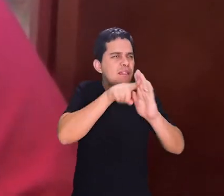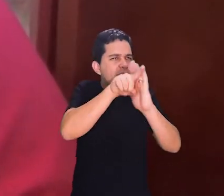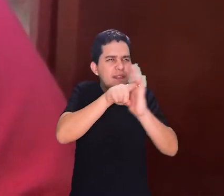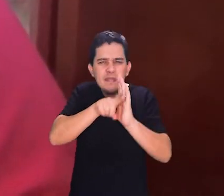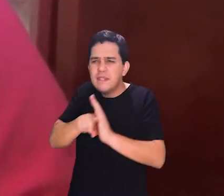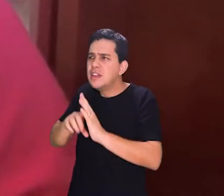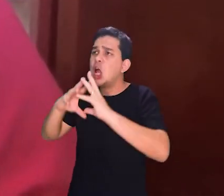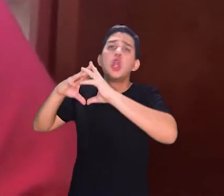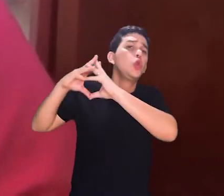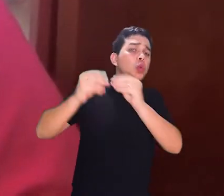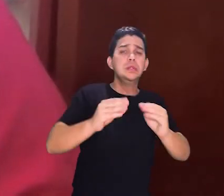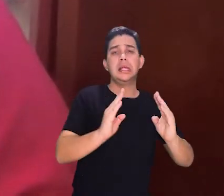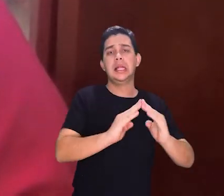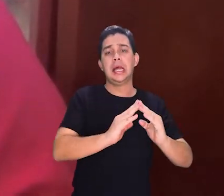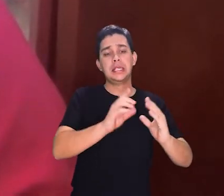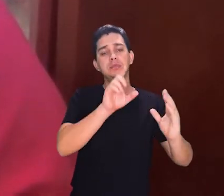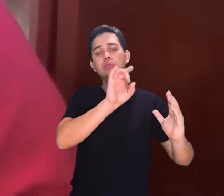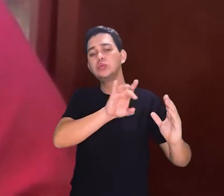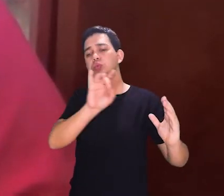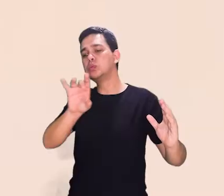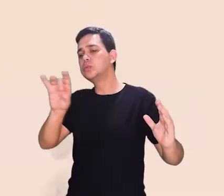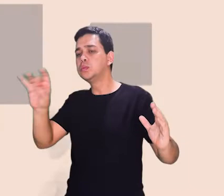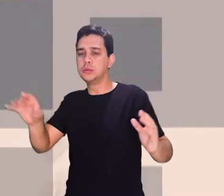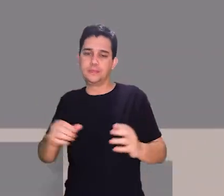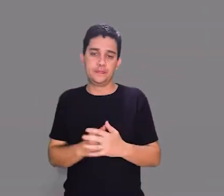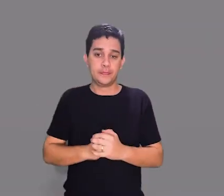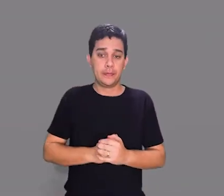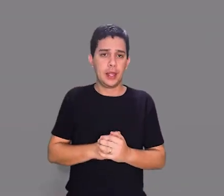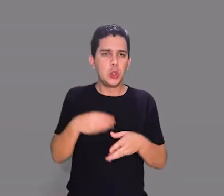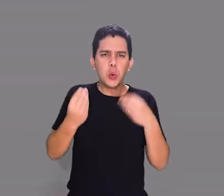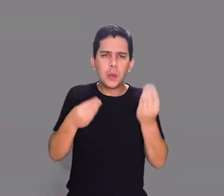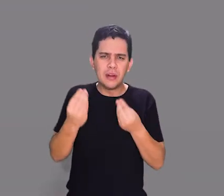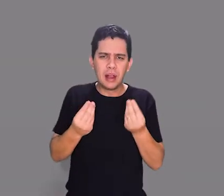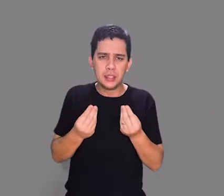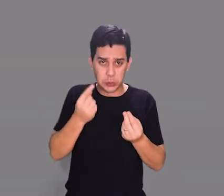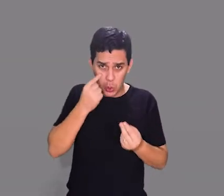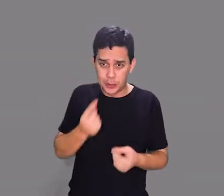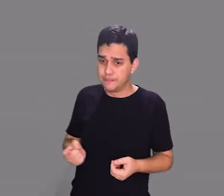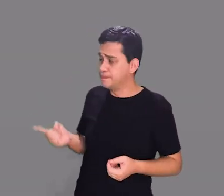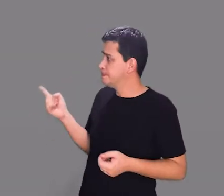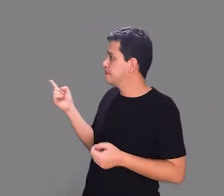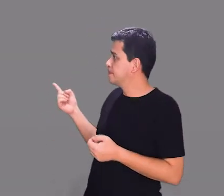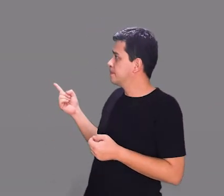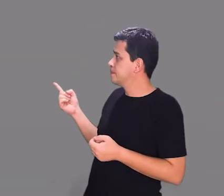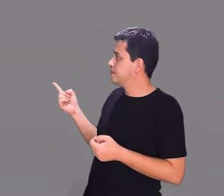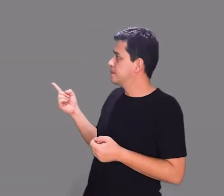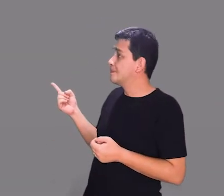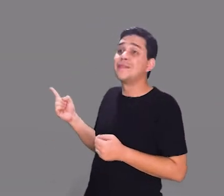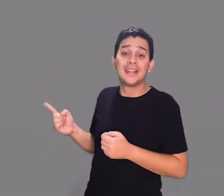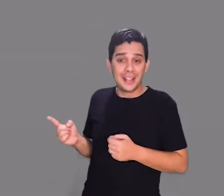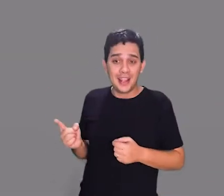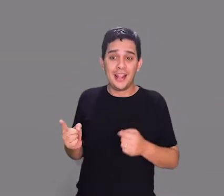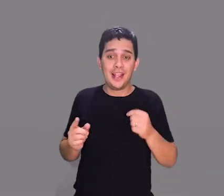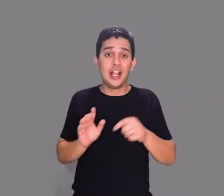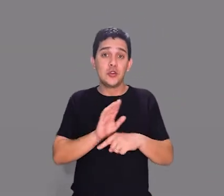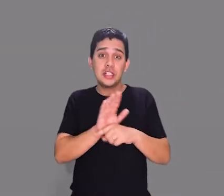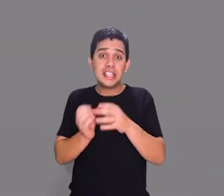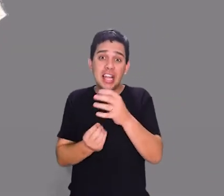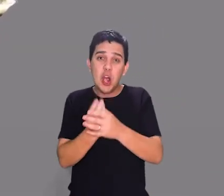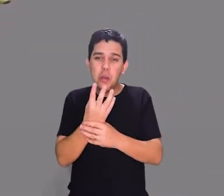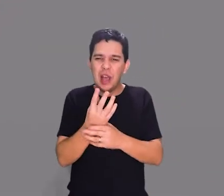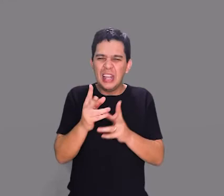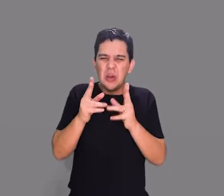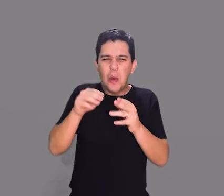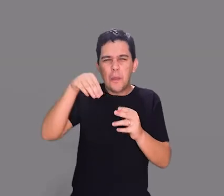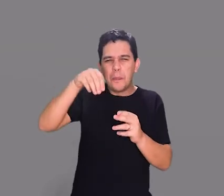esse mapeamento completo das unidades. Ele cria como se fosse uma maquete tridimensional que vai permitir ao promotor de justiça ou a qualquer